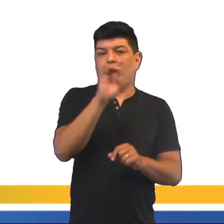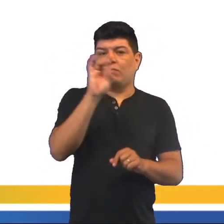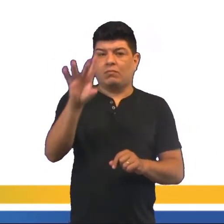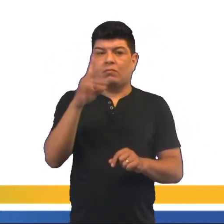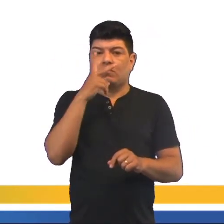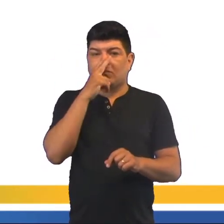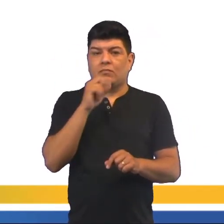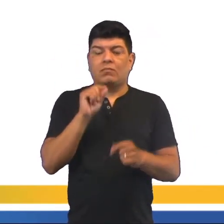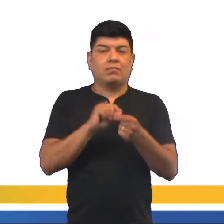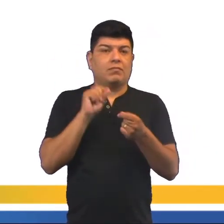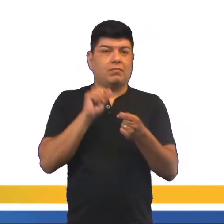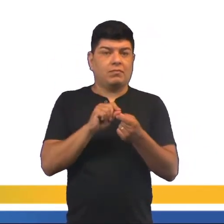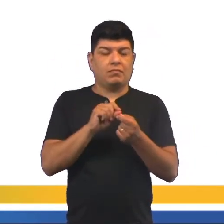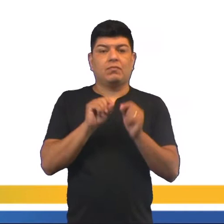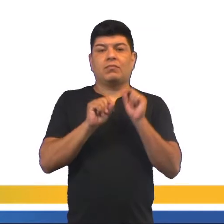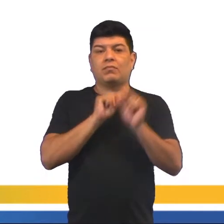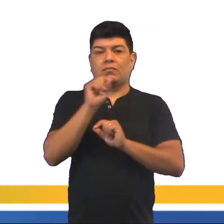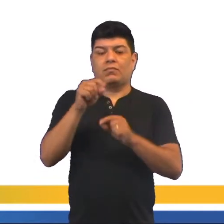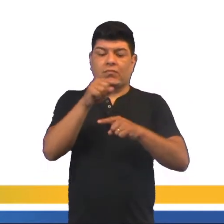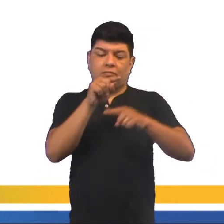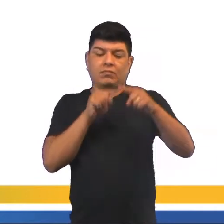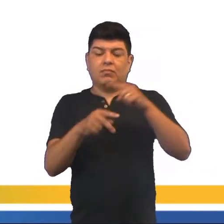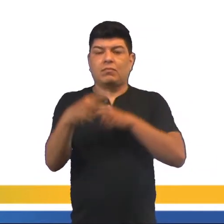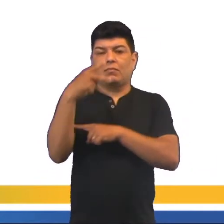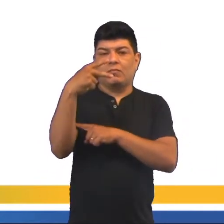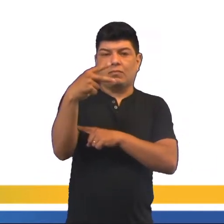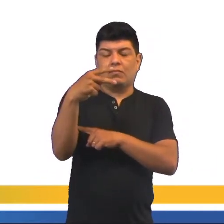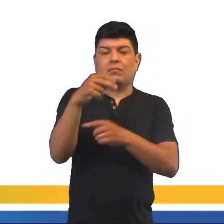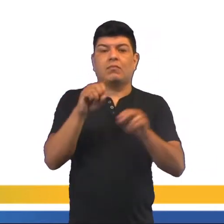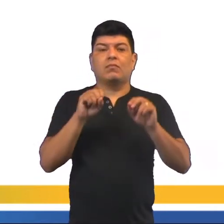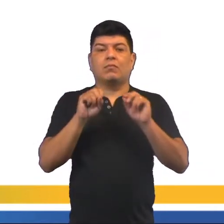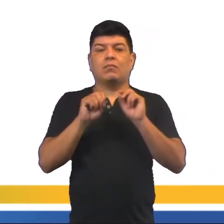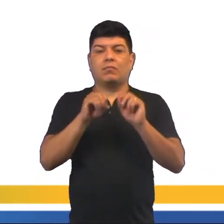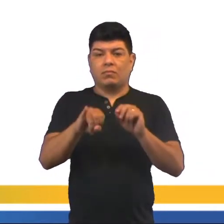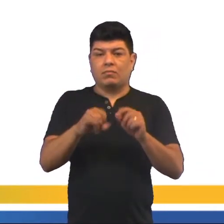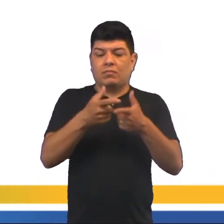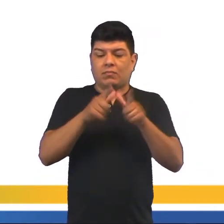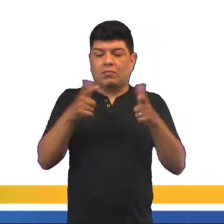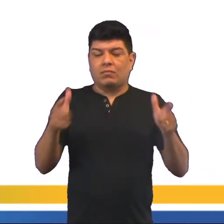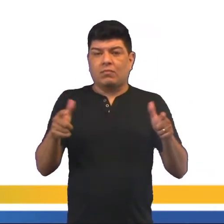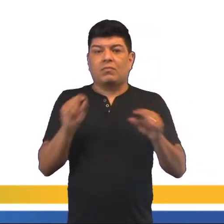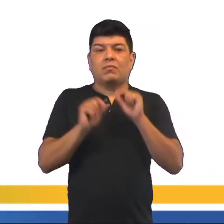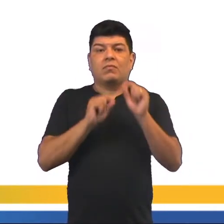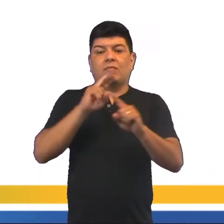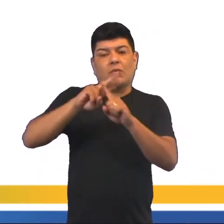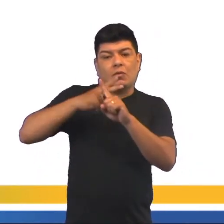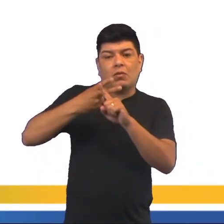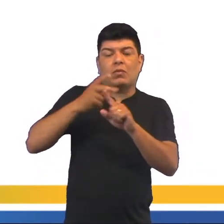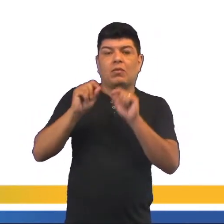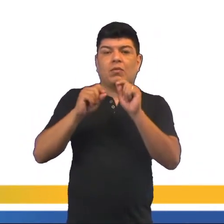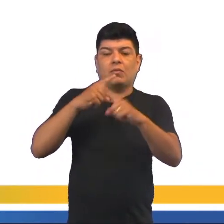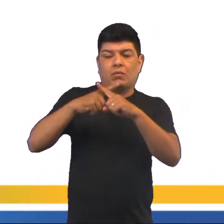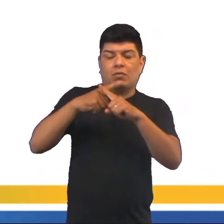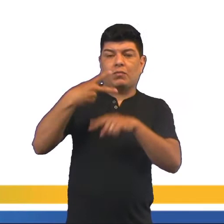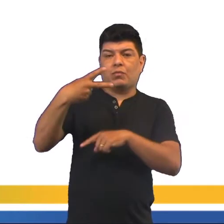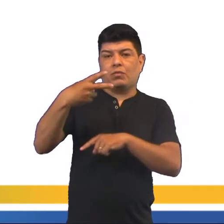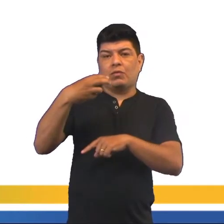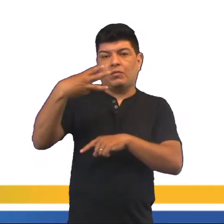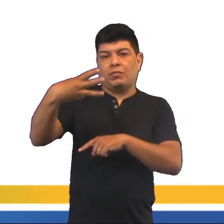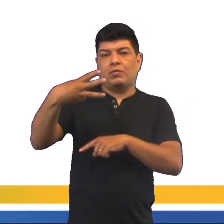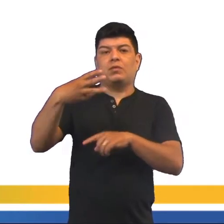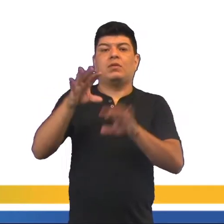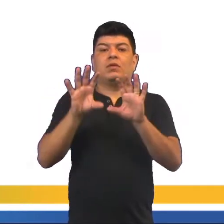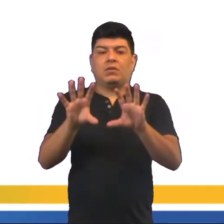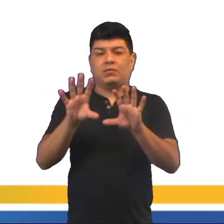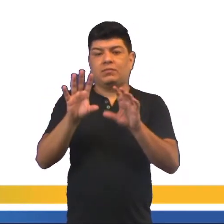então eu vou fazer dividido por 2, então eu vou reduzir. Se eu for ampliar, eu vou multiplicar por 2 ou por